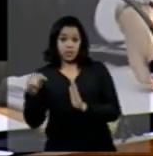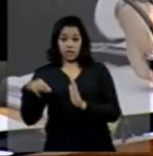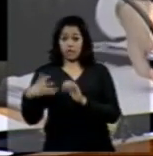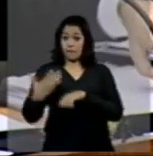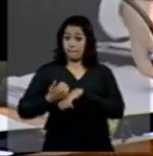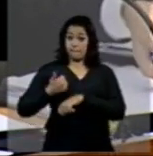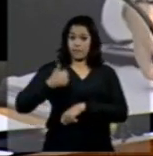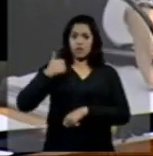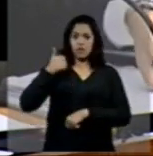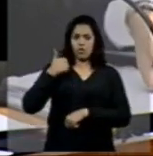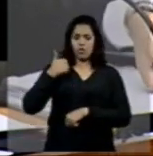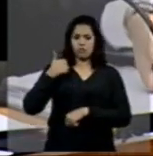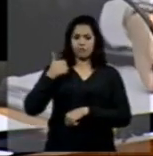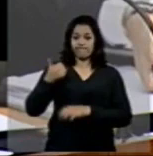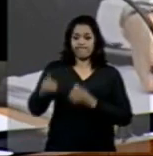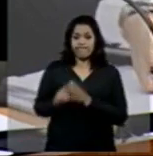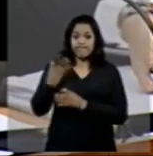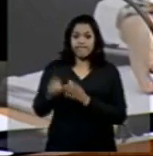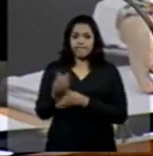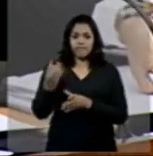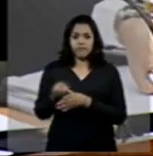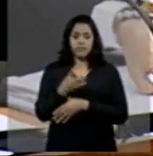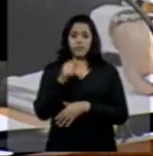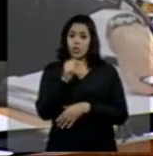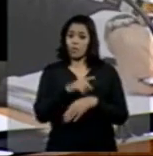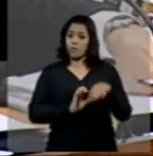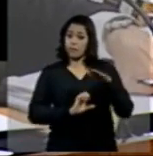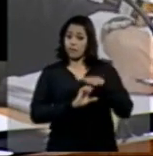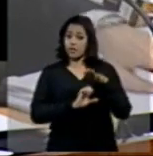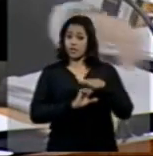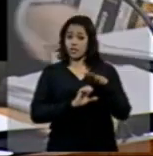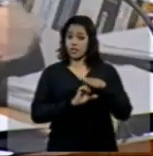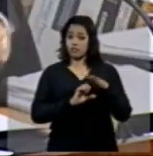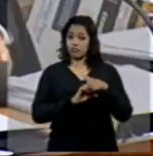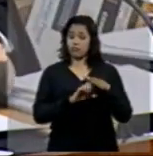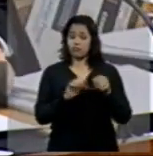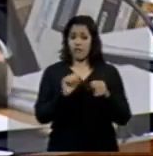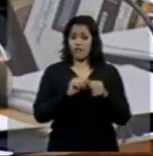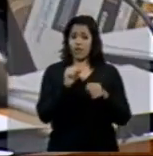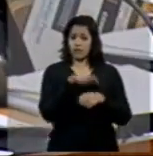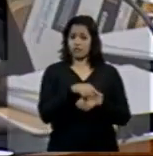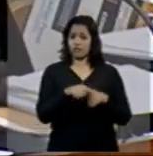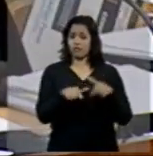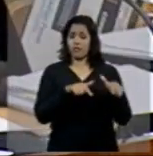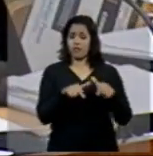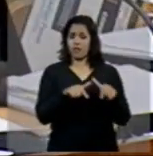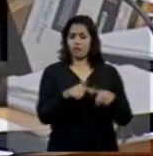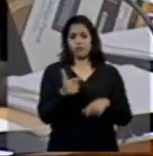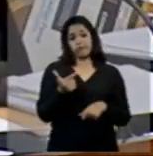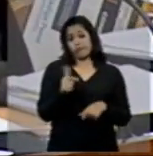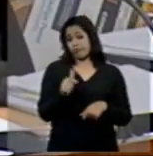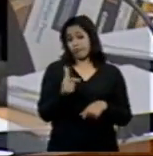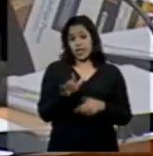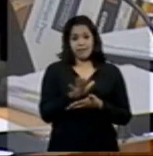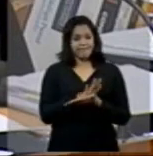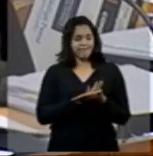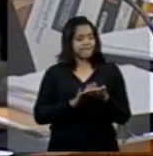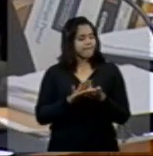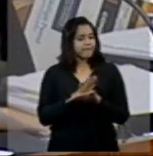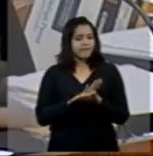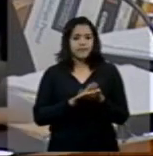melhor produzida por uma empresa prestadora de serviço. Não há aqui, então, a meu ver,